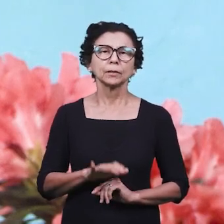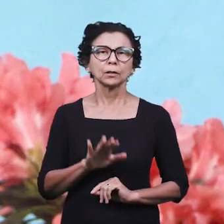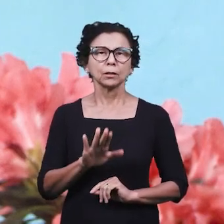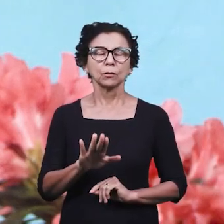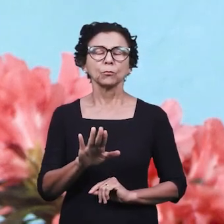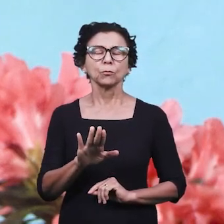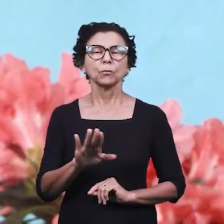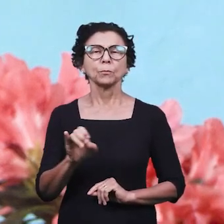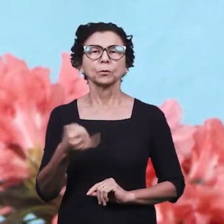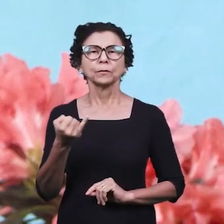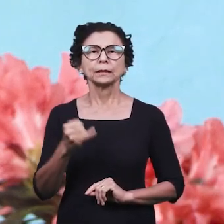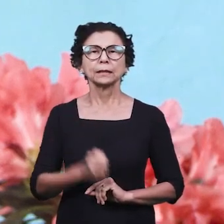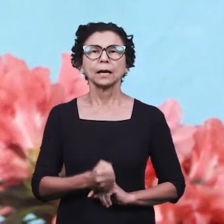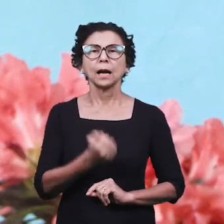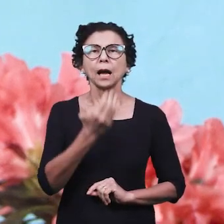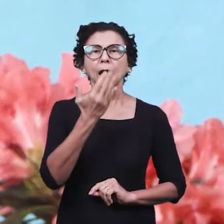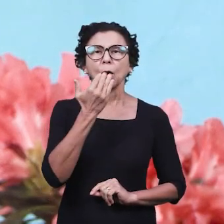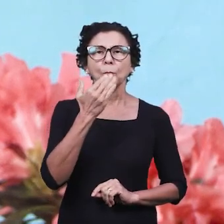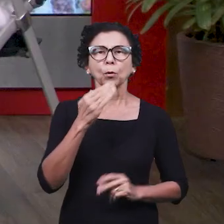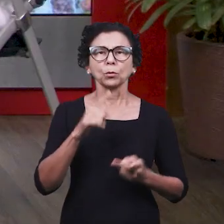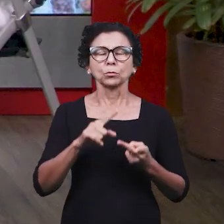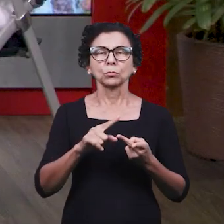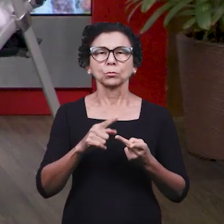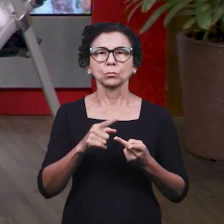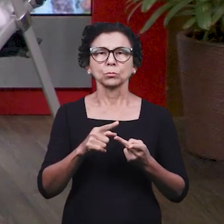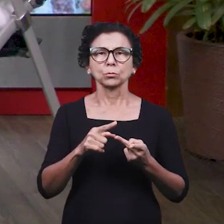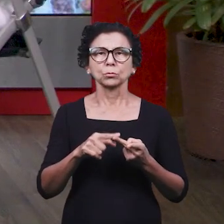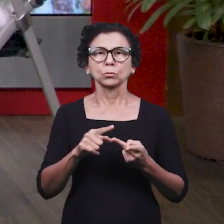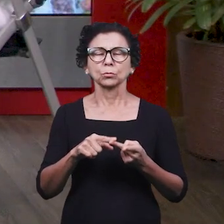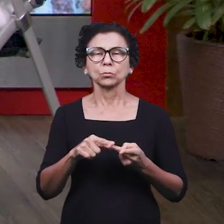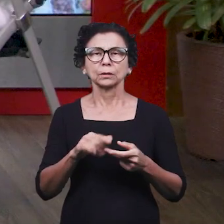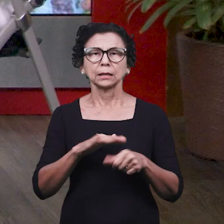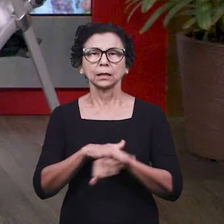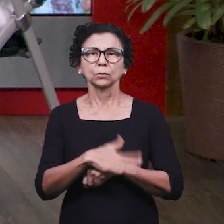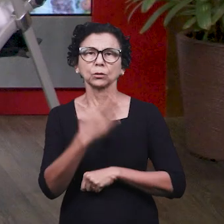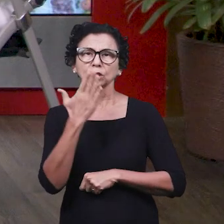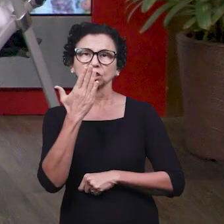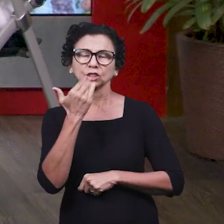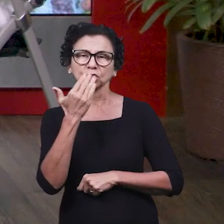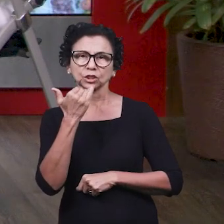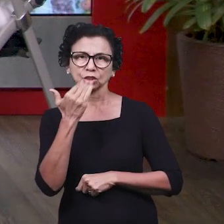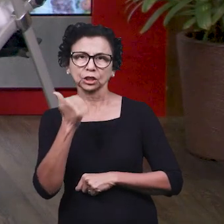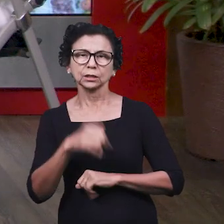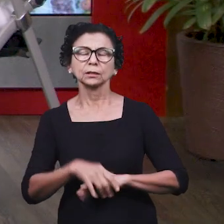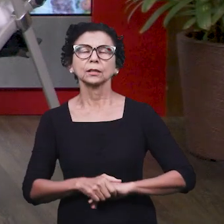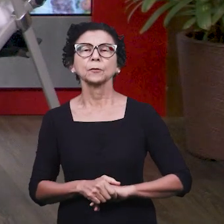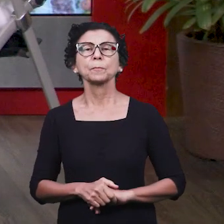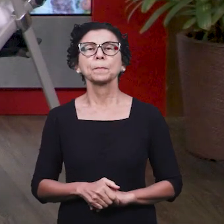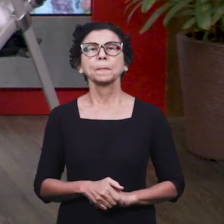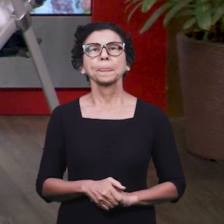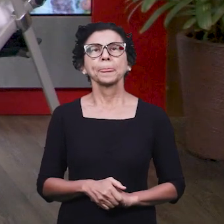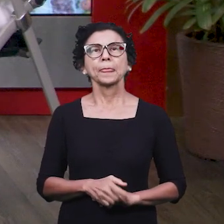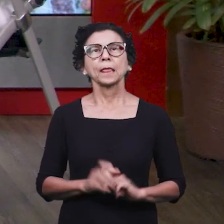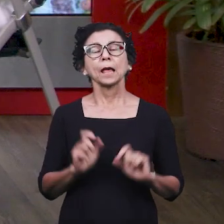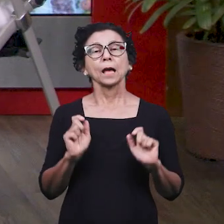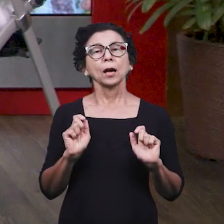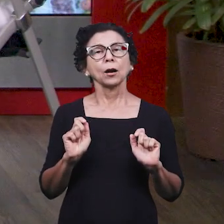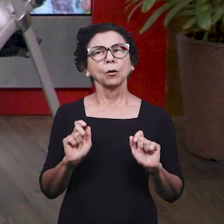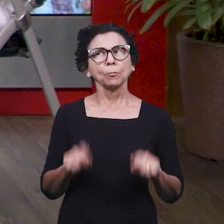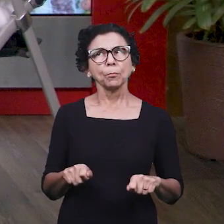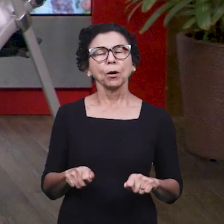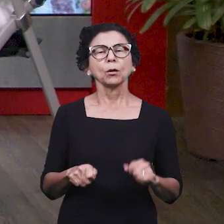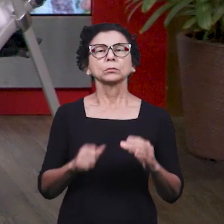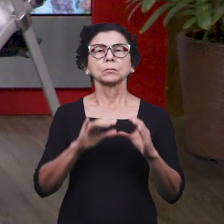refeições, que no caso é o almoço e o jantar. Então, após as grandes refeições, que no caso é o almoço e o jantar, onde ali eu vou ter a associação